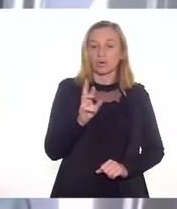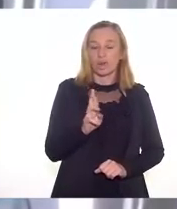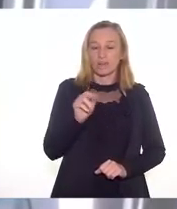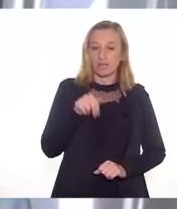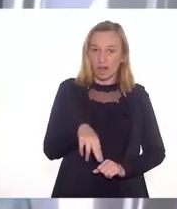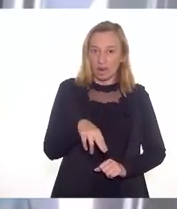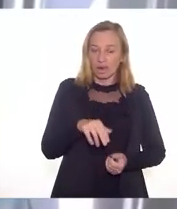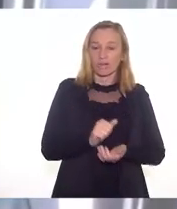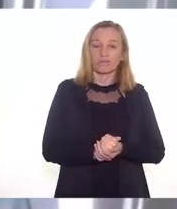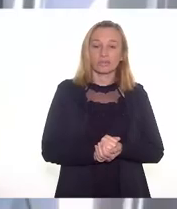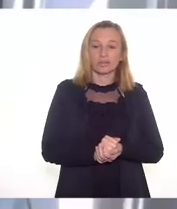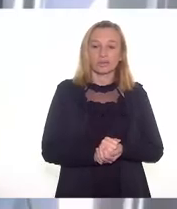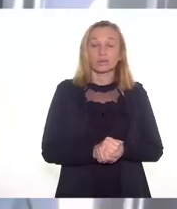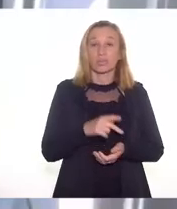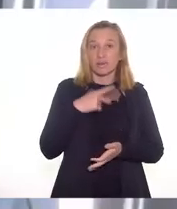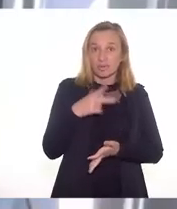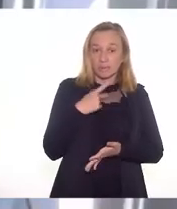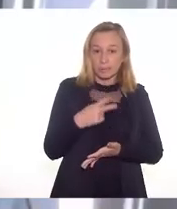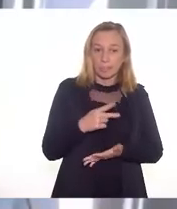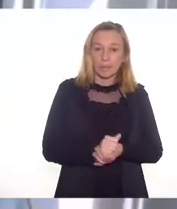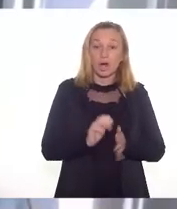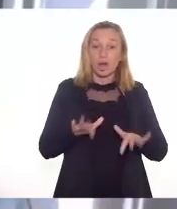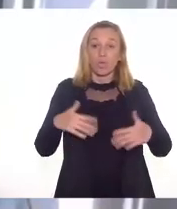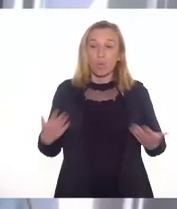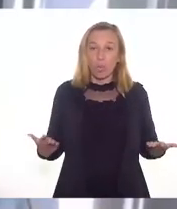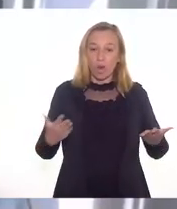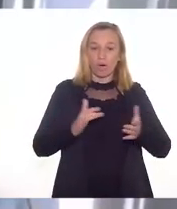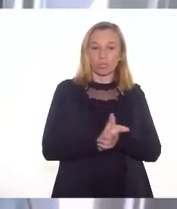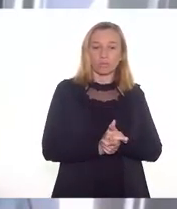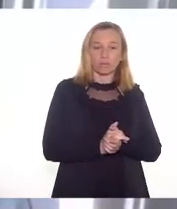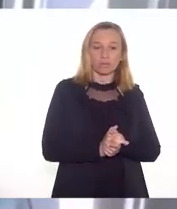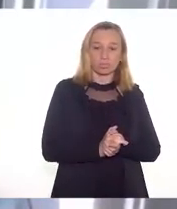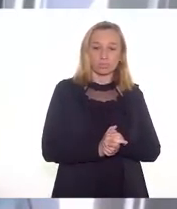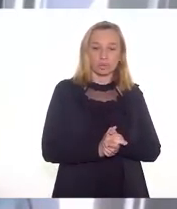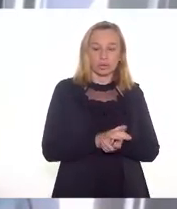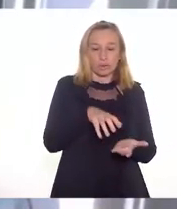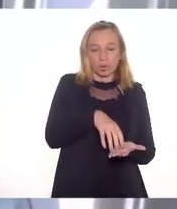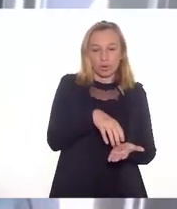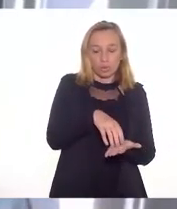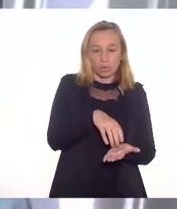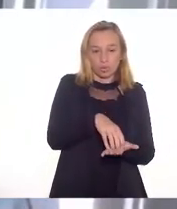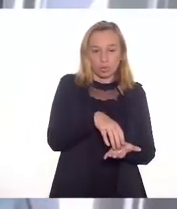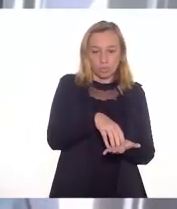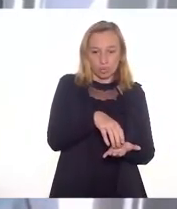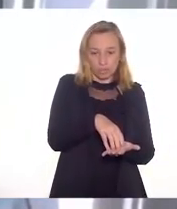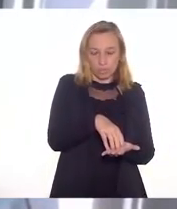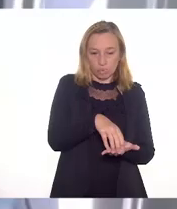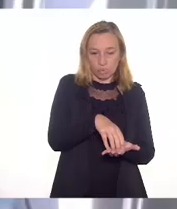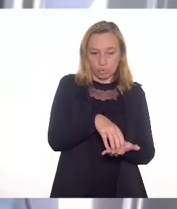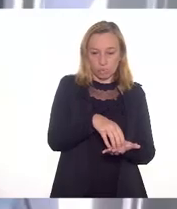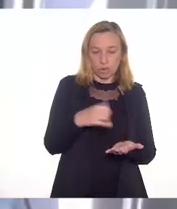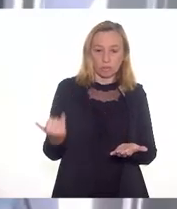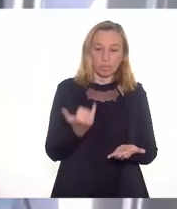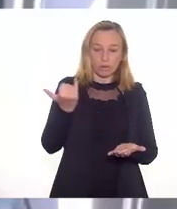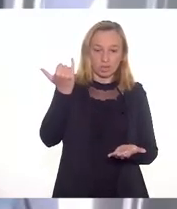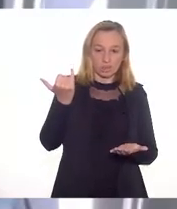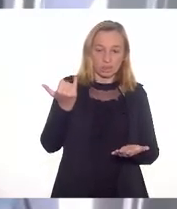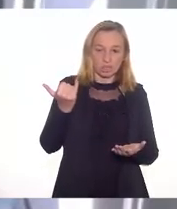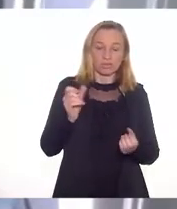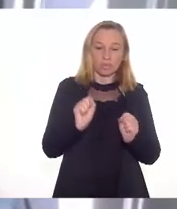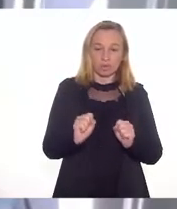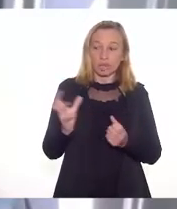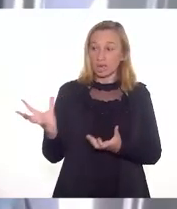Ferreirinha, para dizer qual é a autoridade pública estadual que vai responder pelo recebimento dessas